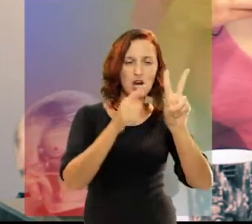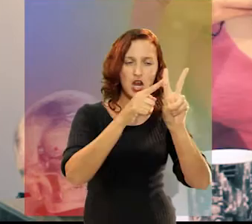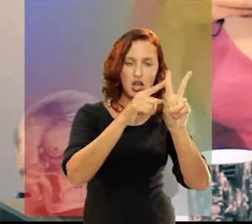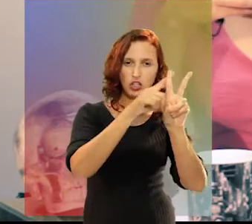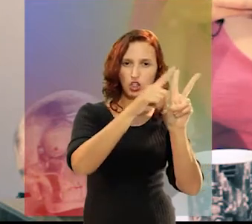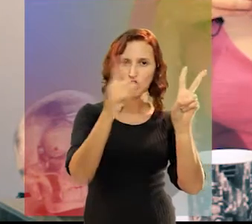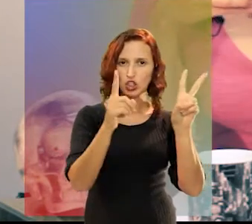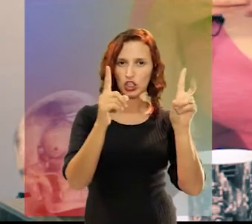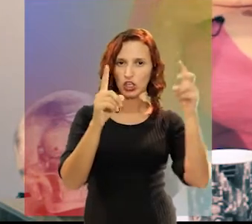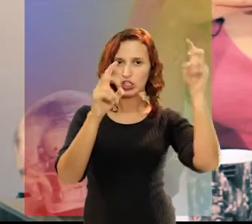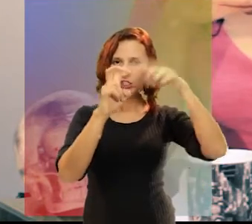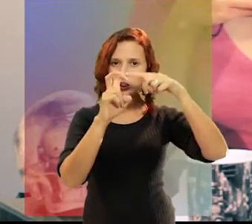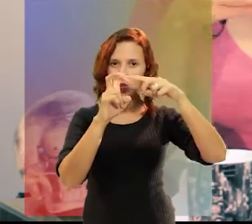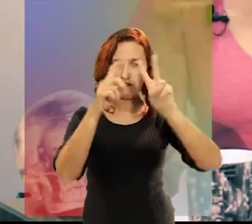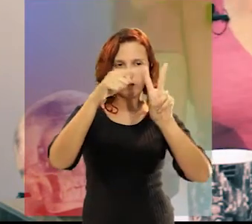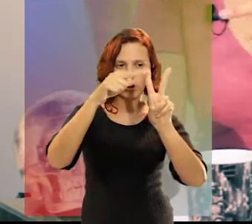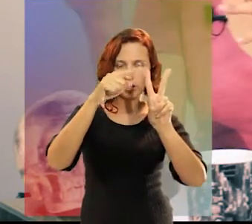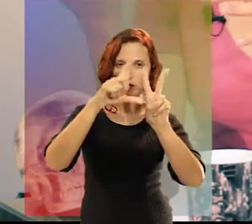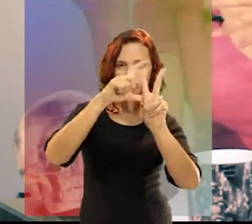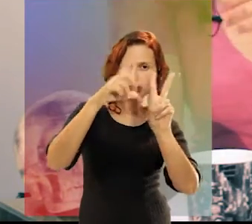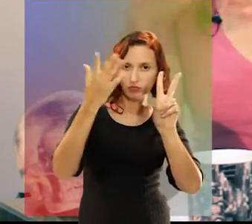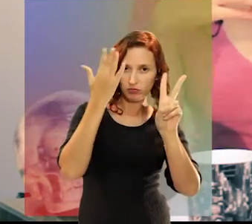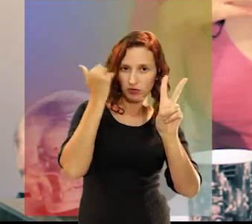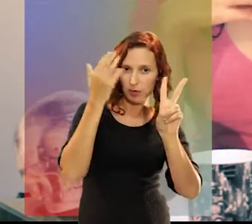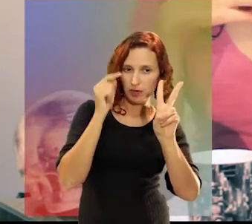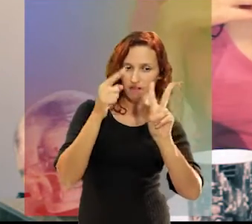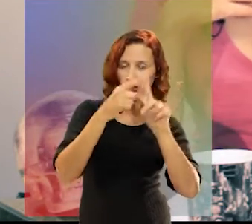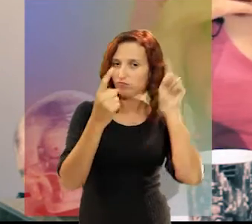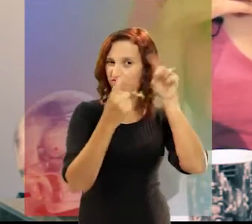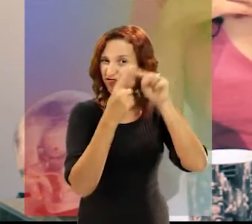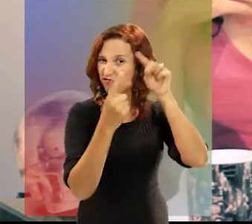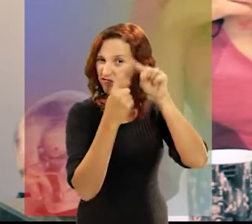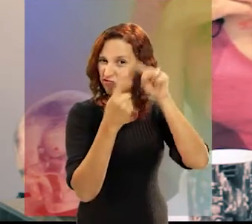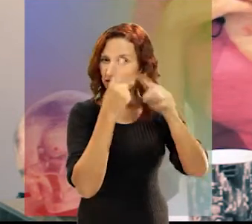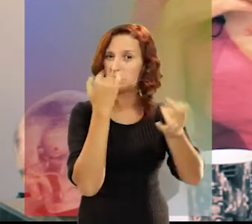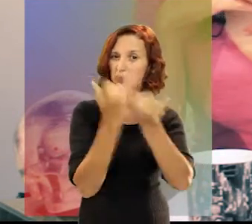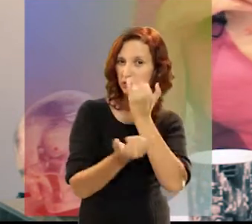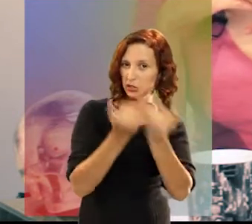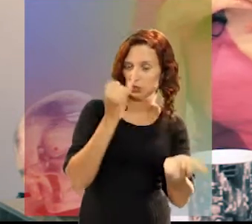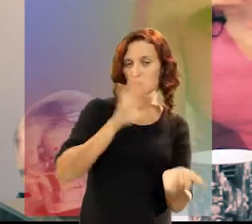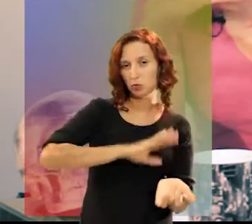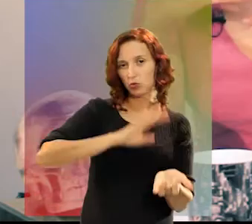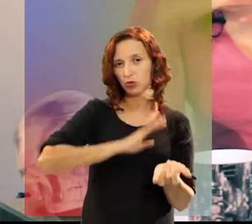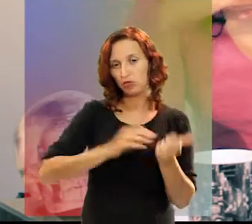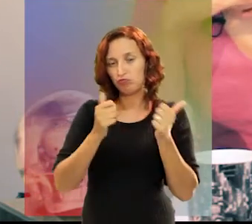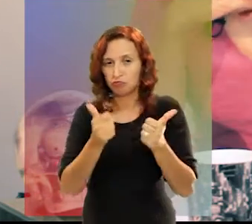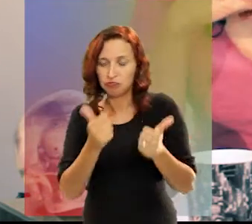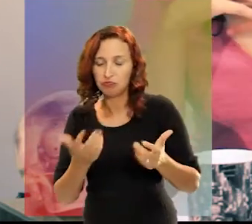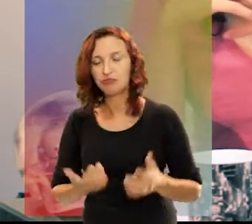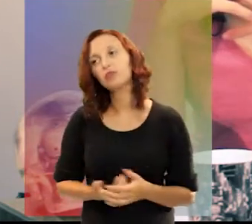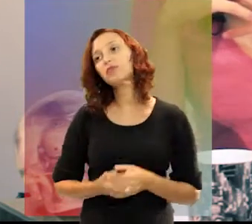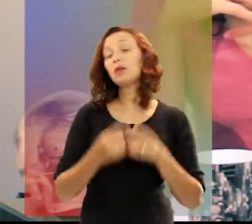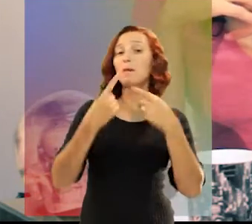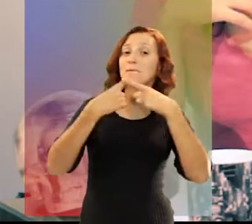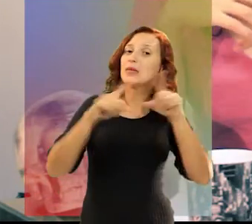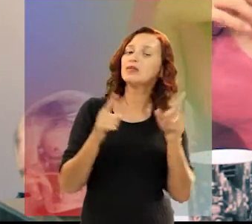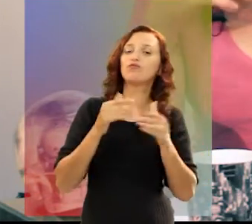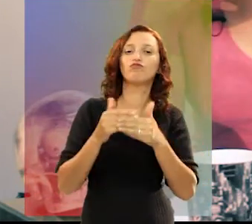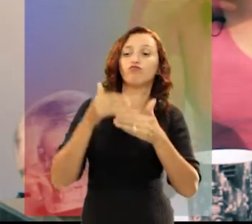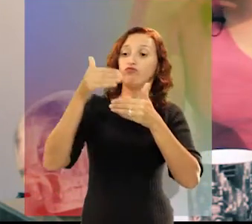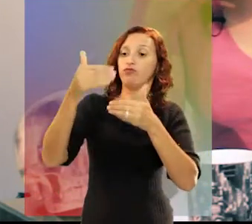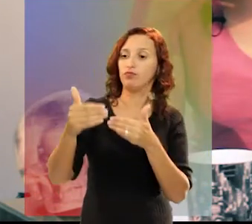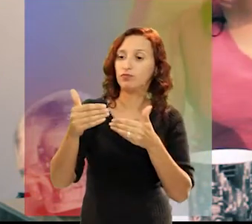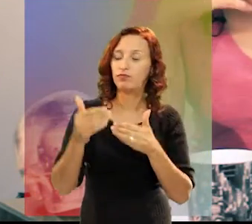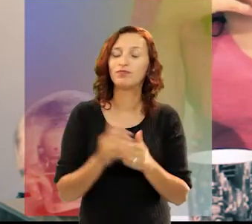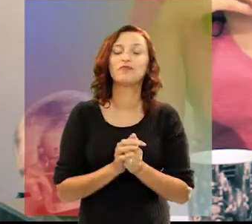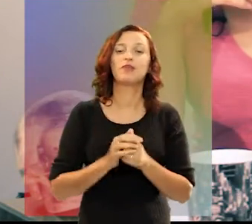5, né? É o V de Vendetta. É o V de Vendetta, né? Que é uma vingança, né? Em português também funciona. Depois, mais um